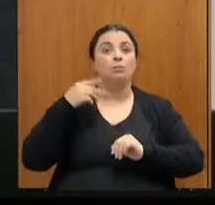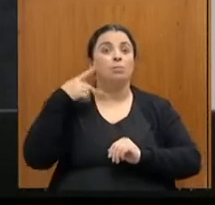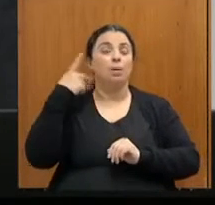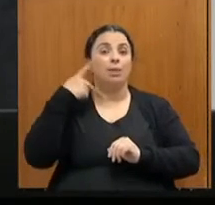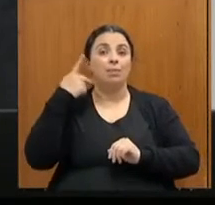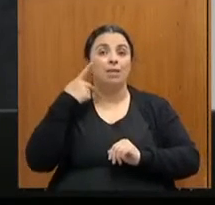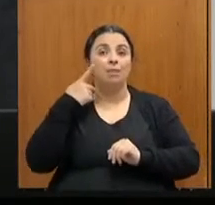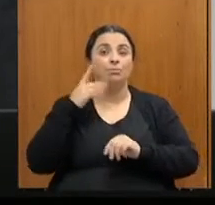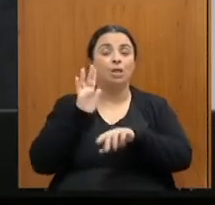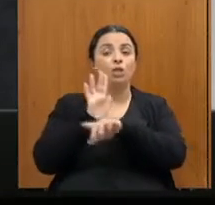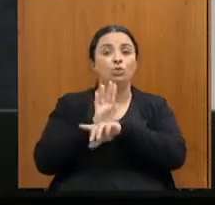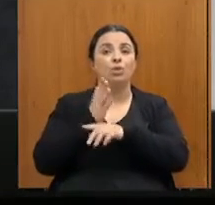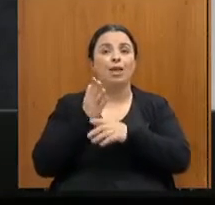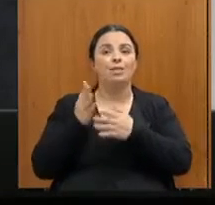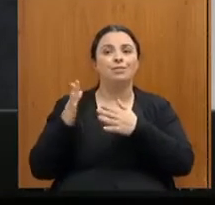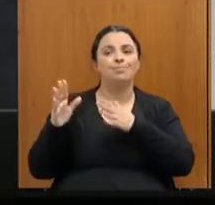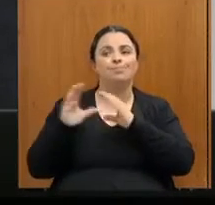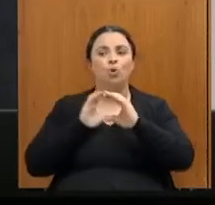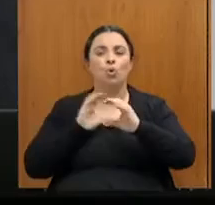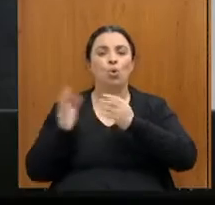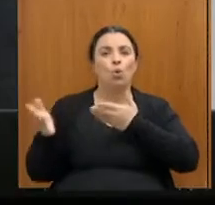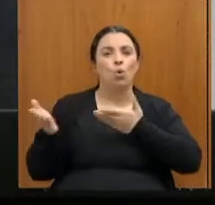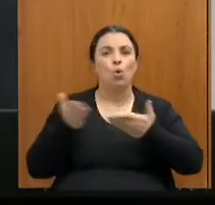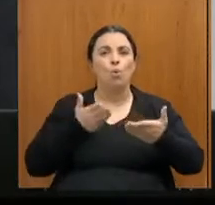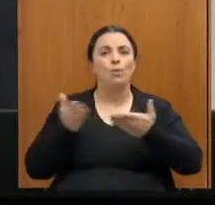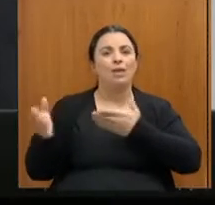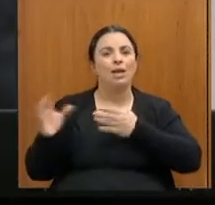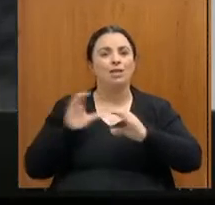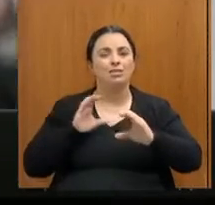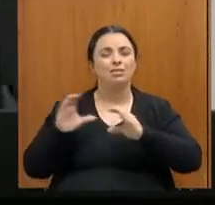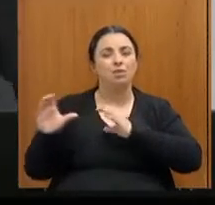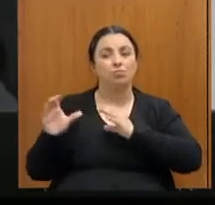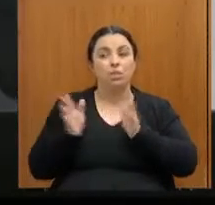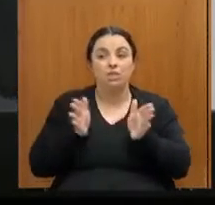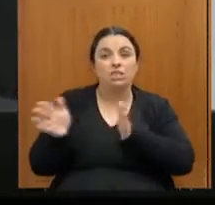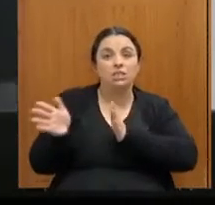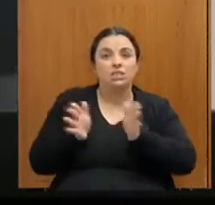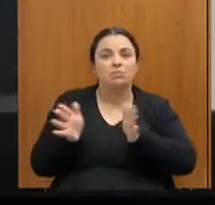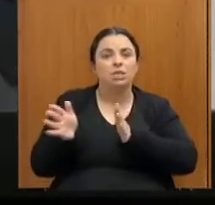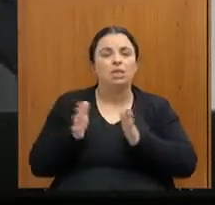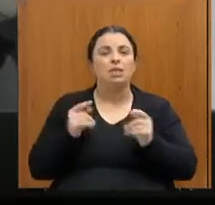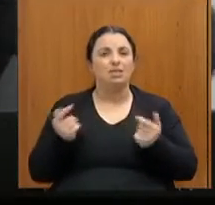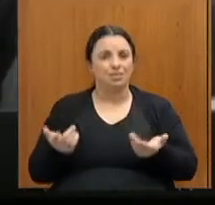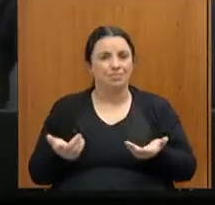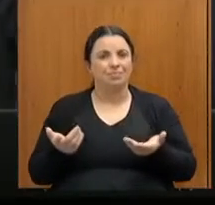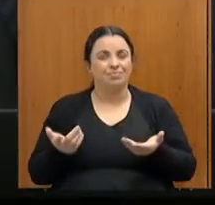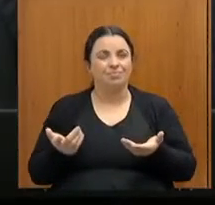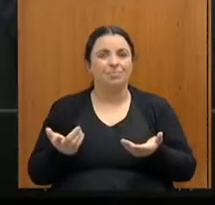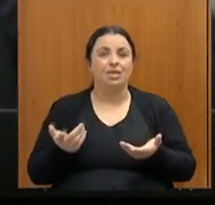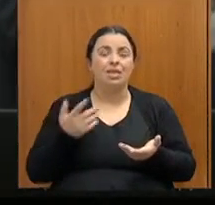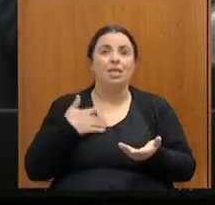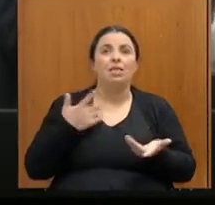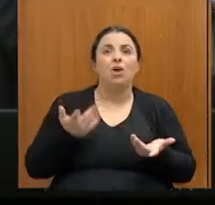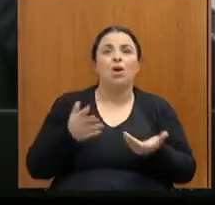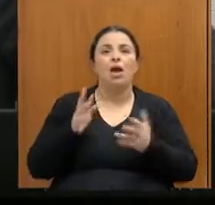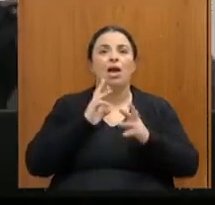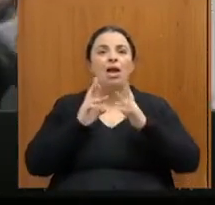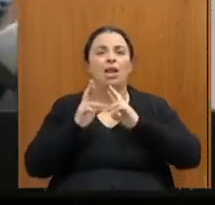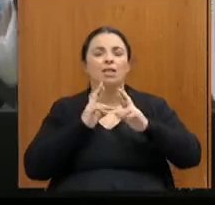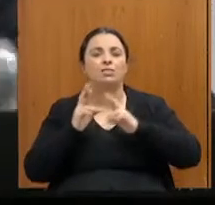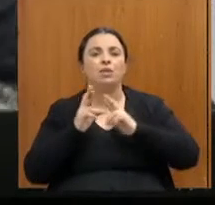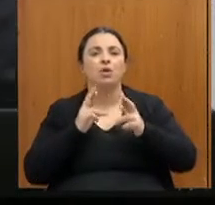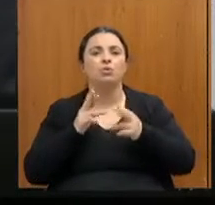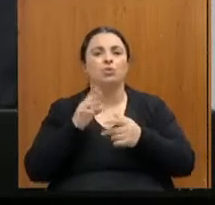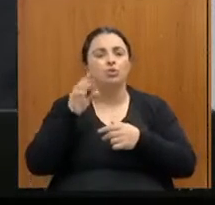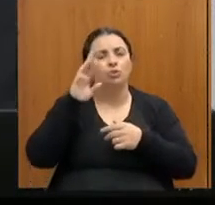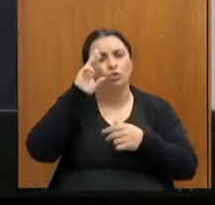suas demandas para comidas eu sempre digo isso acho que era a relação o diretor institucional do